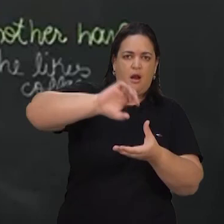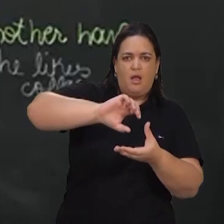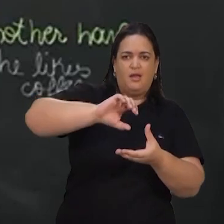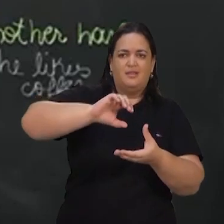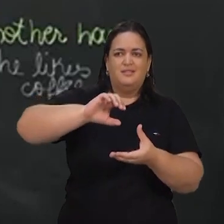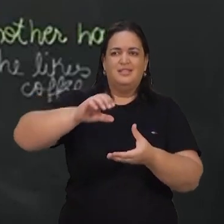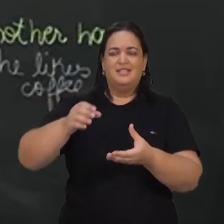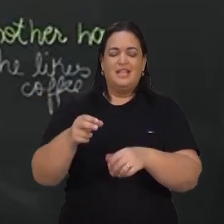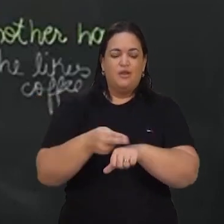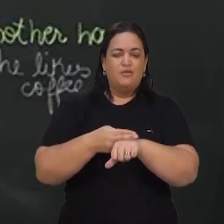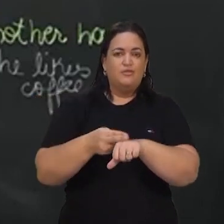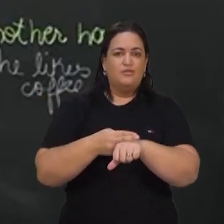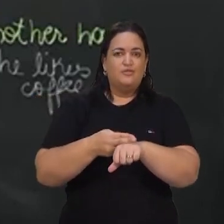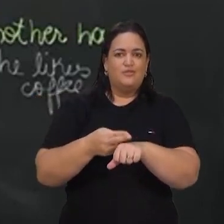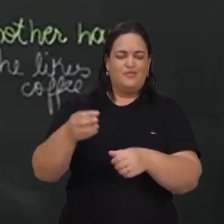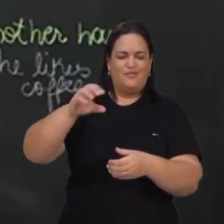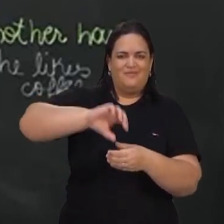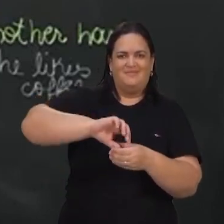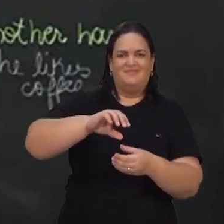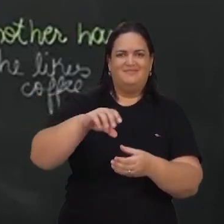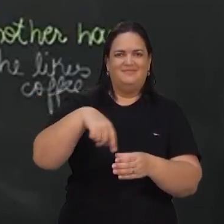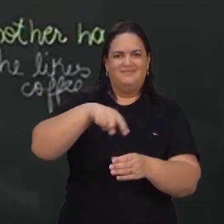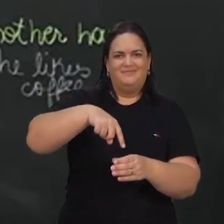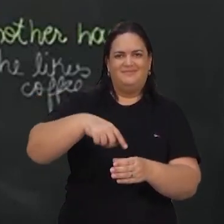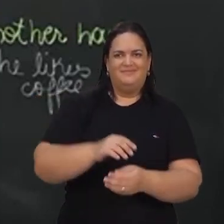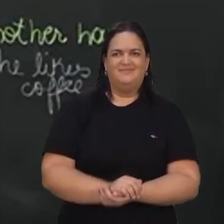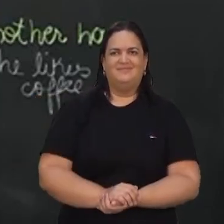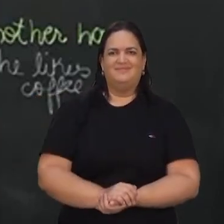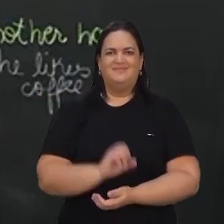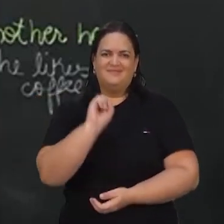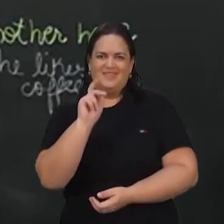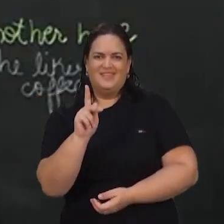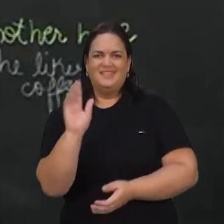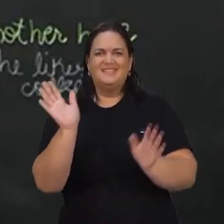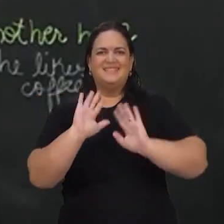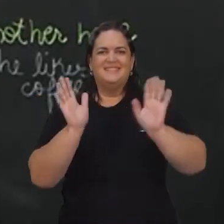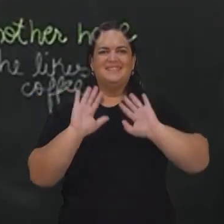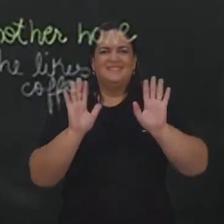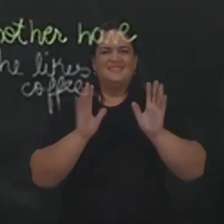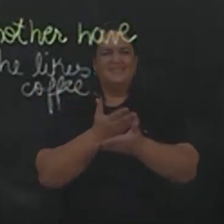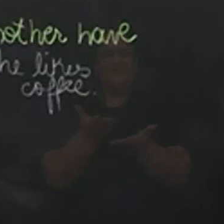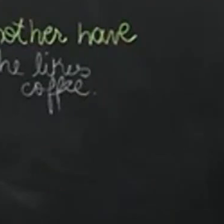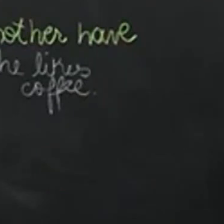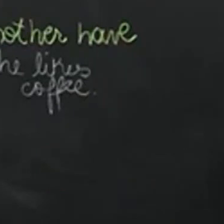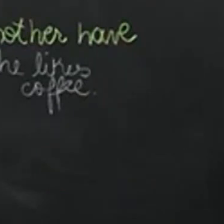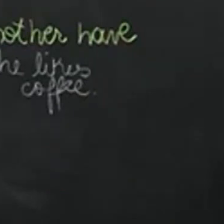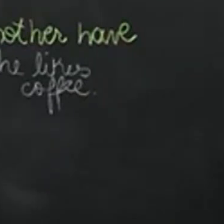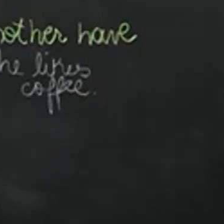That's all, guys. See you. Bye.